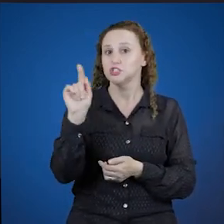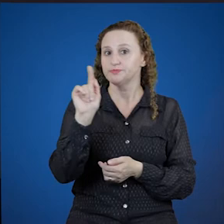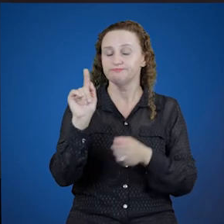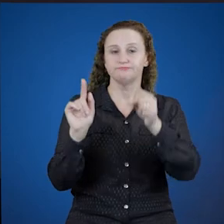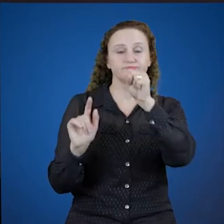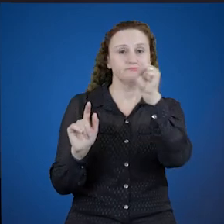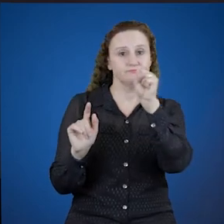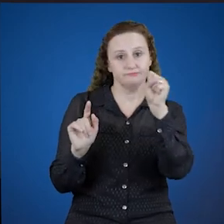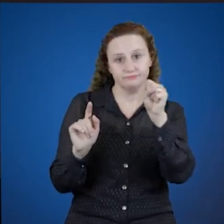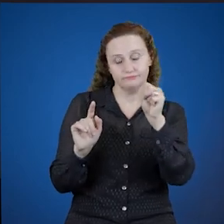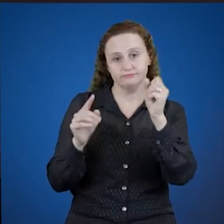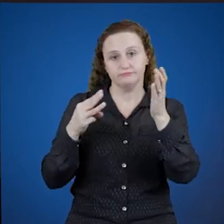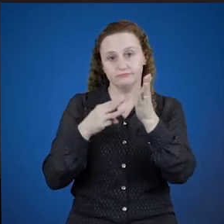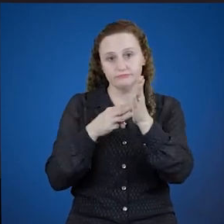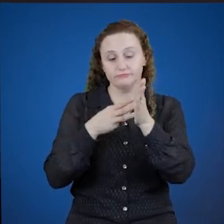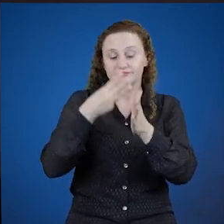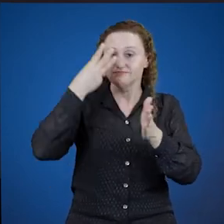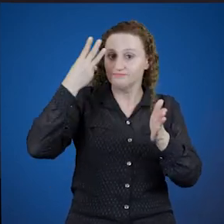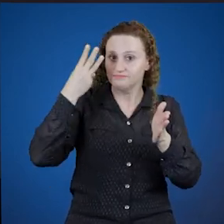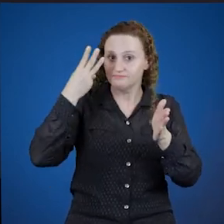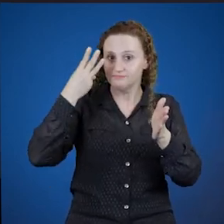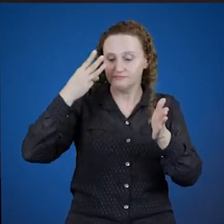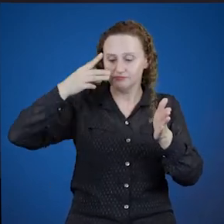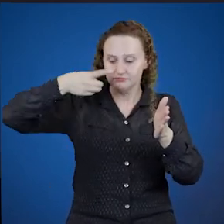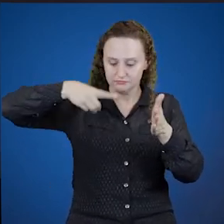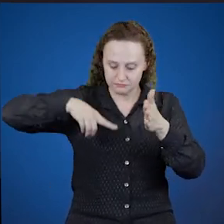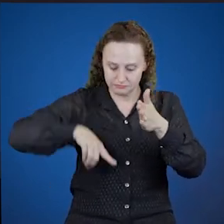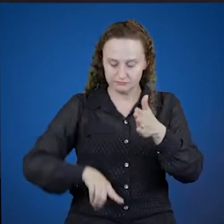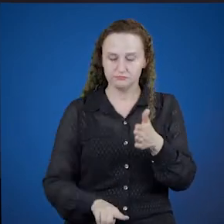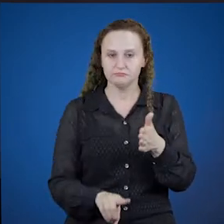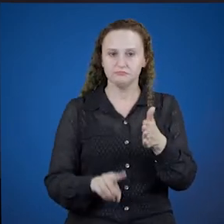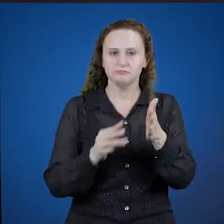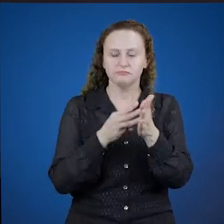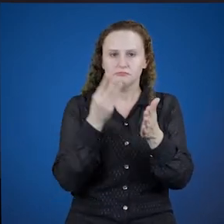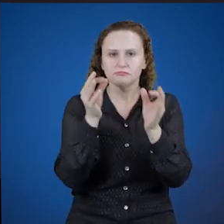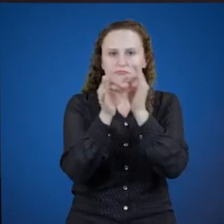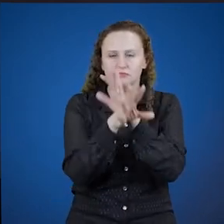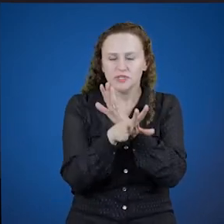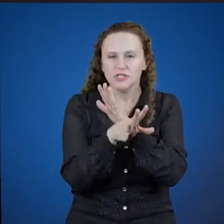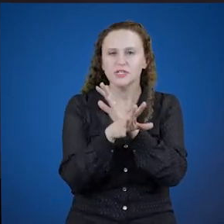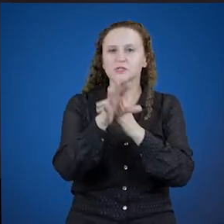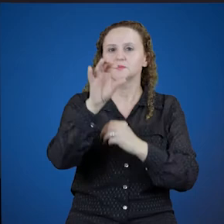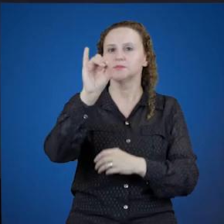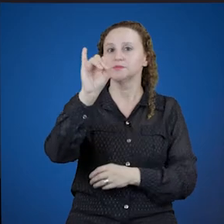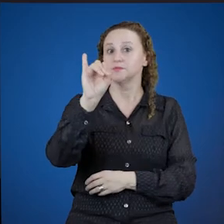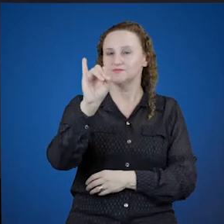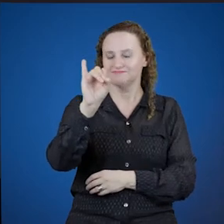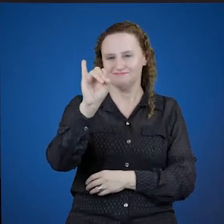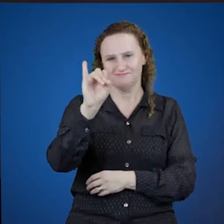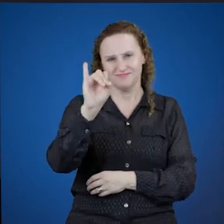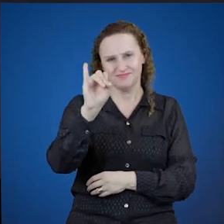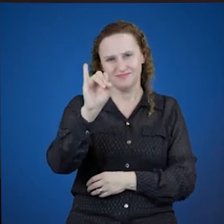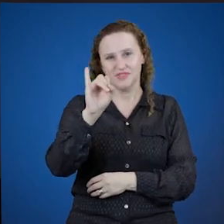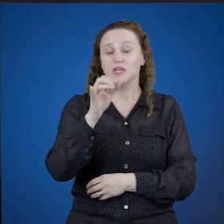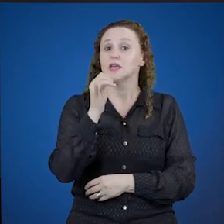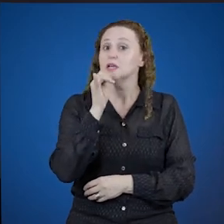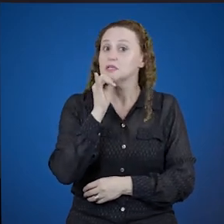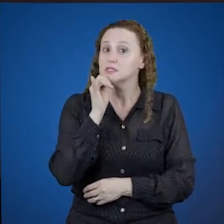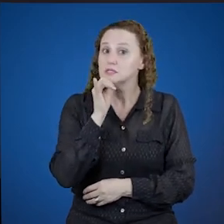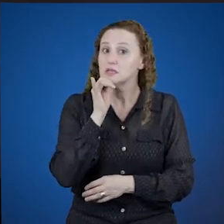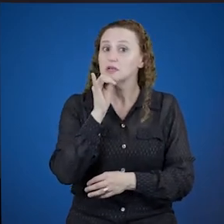singular da 3ª declinação termina em ES o caso da palavra